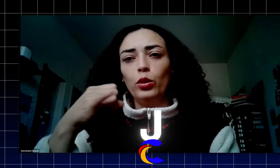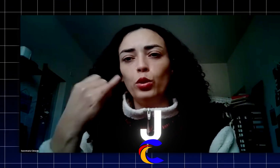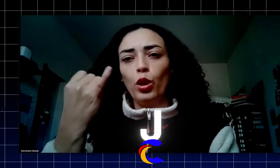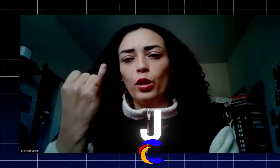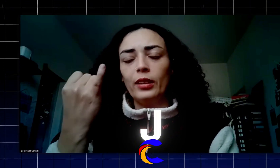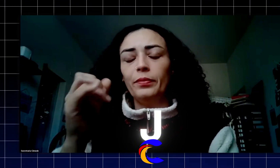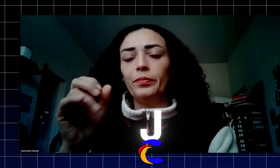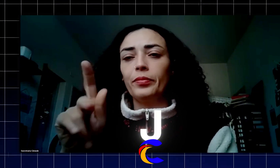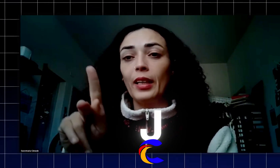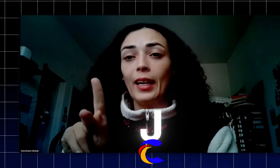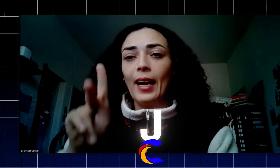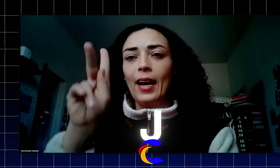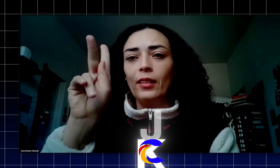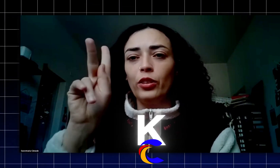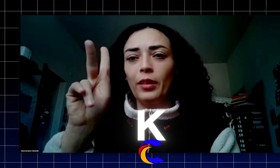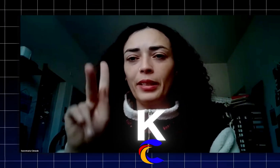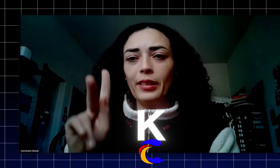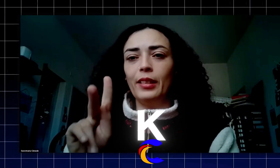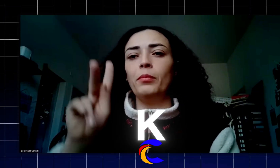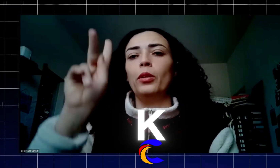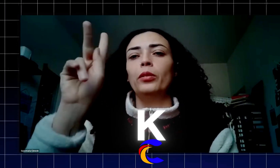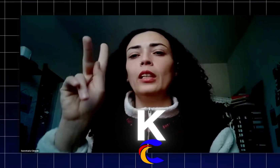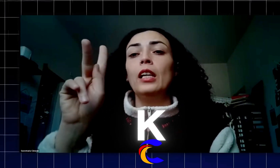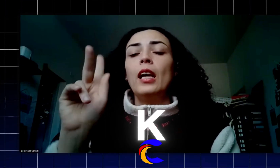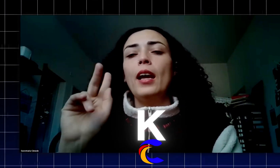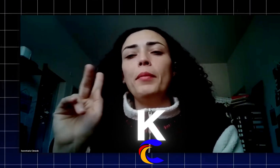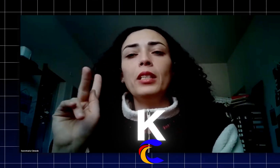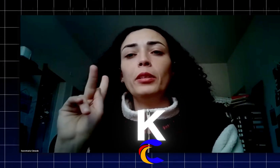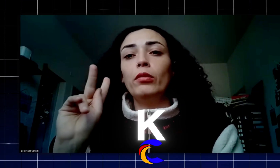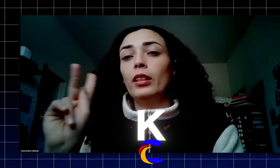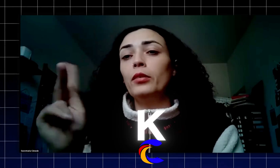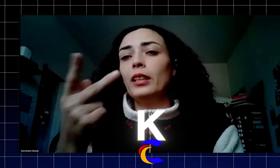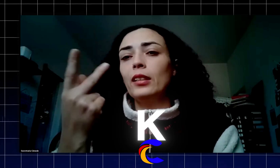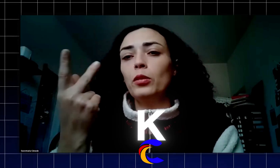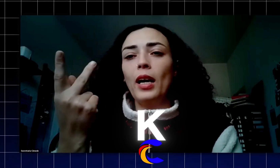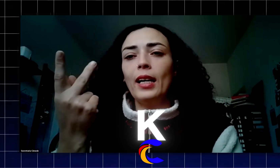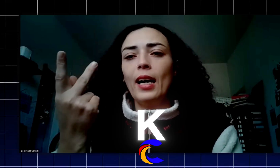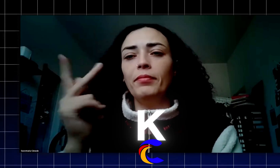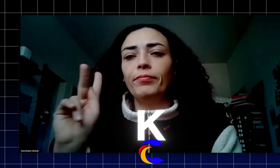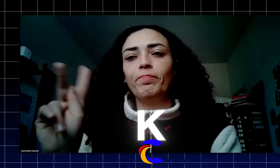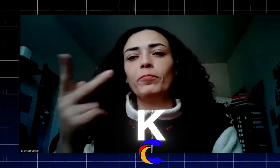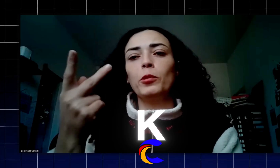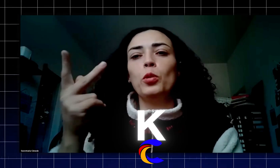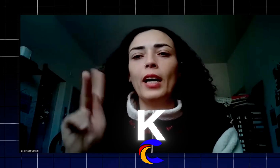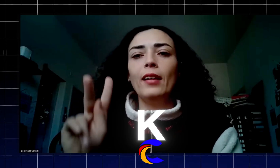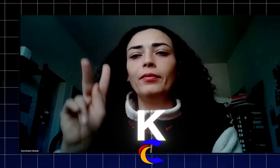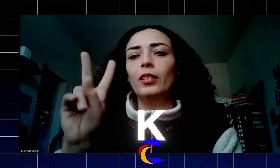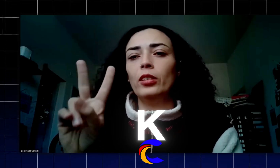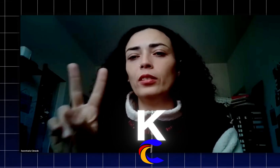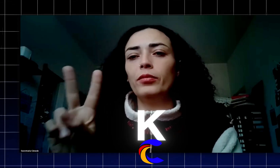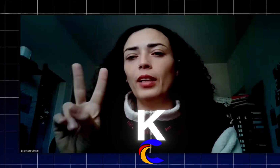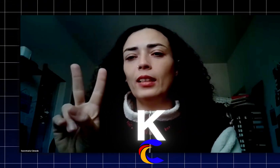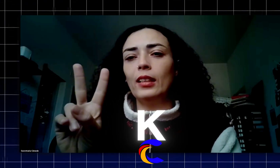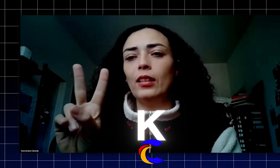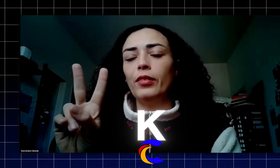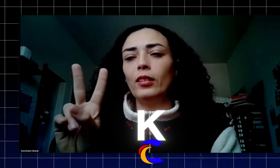desenhou no A. J, K, joga para cima. É a mesma configuração do H. O K,